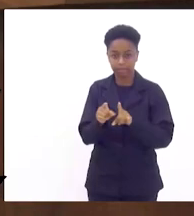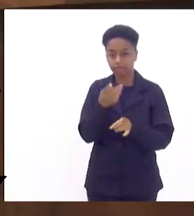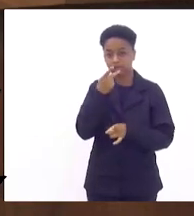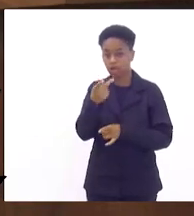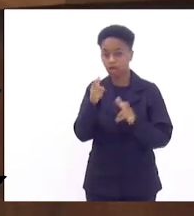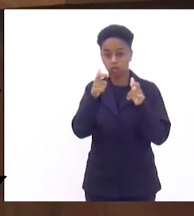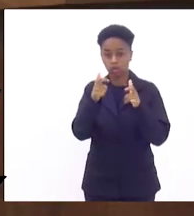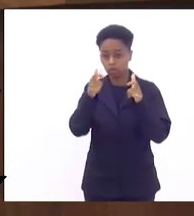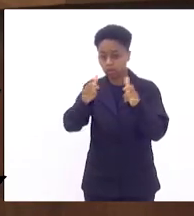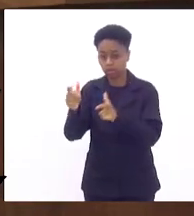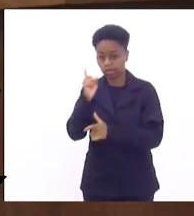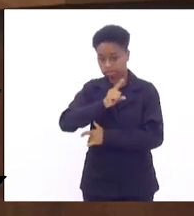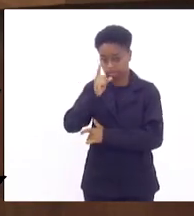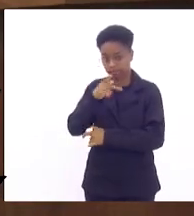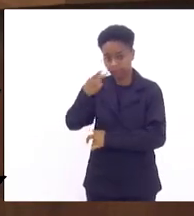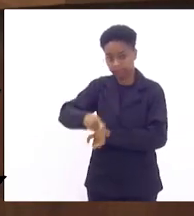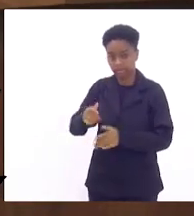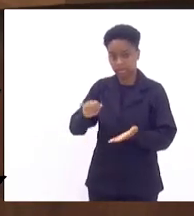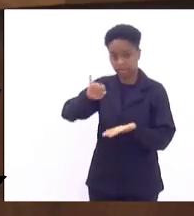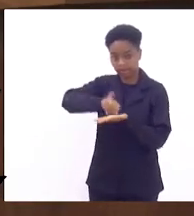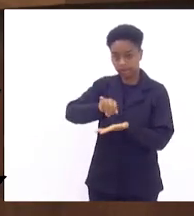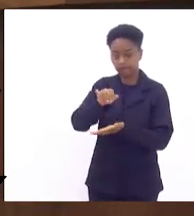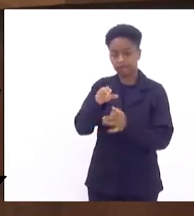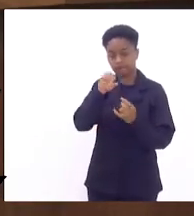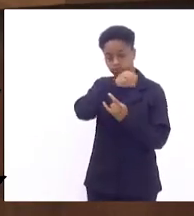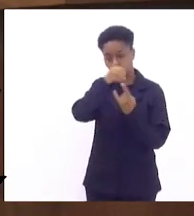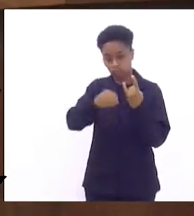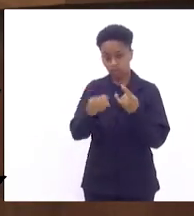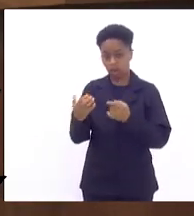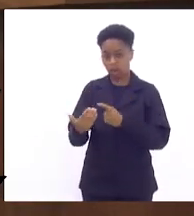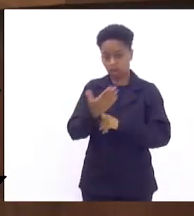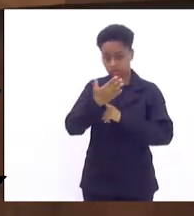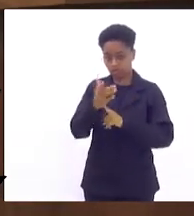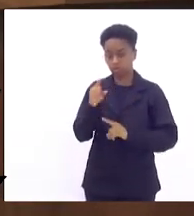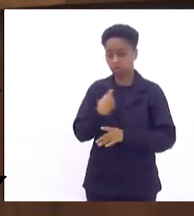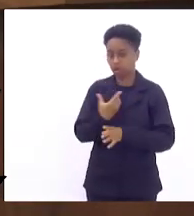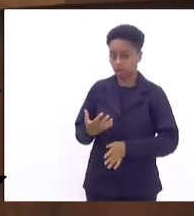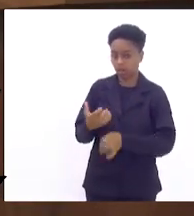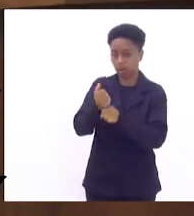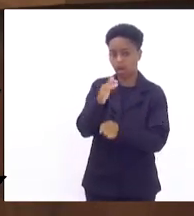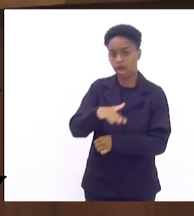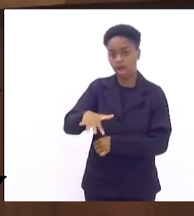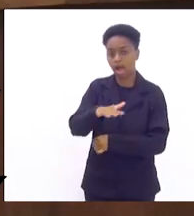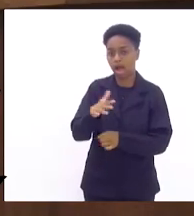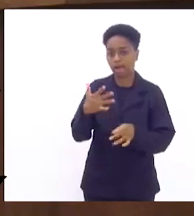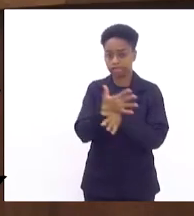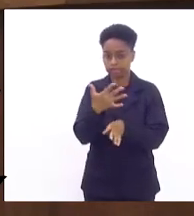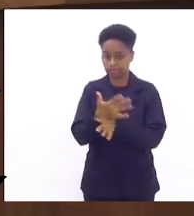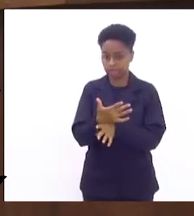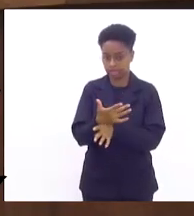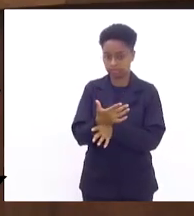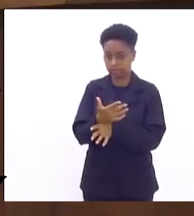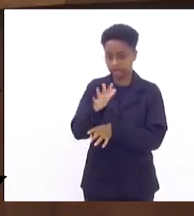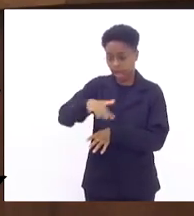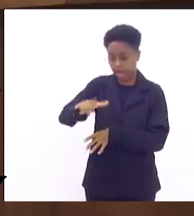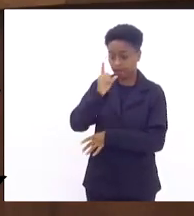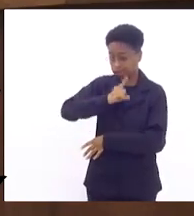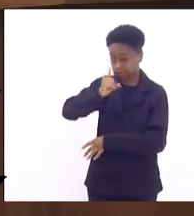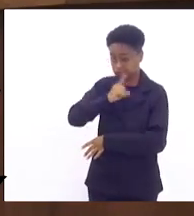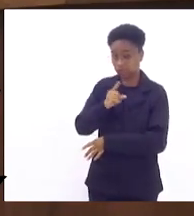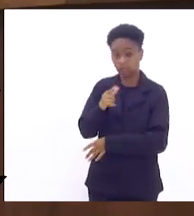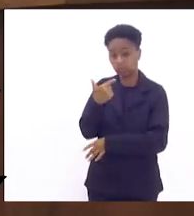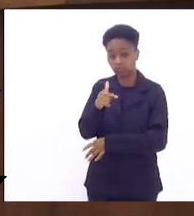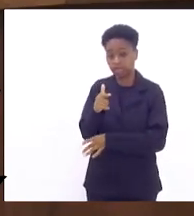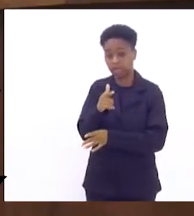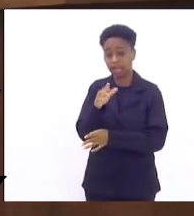irregulares, inclusive da capital. A Fiocruz nos ajudou, a gente calculou em área urbanizada, área irregular não urbanizada, sem rede,